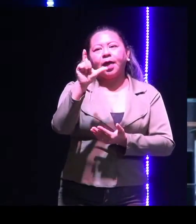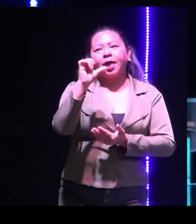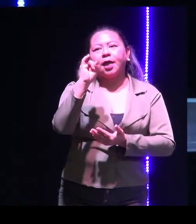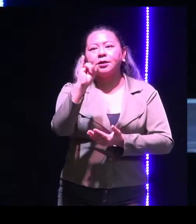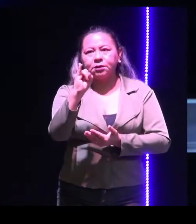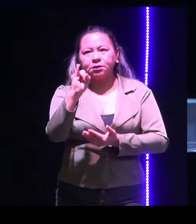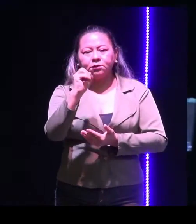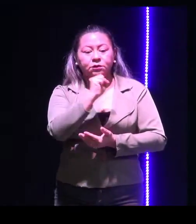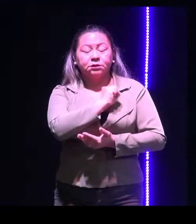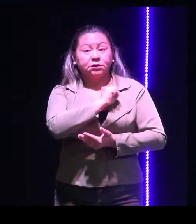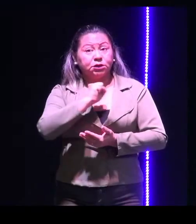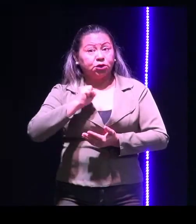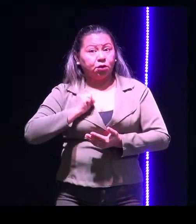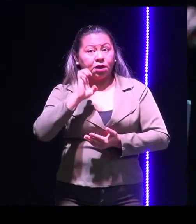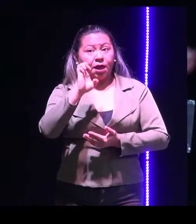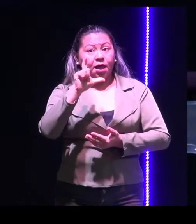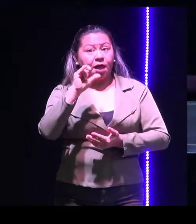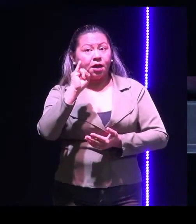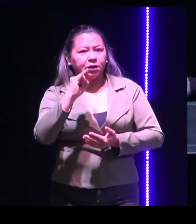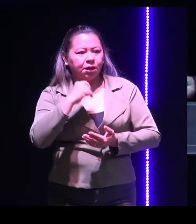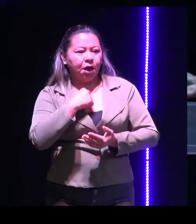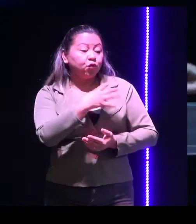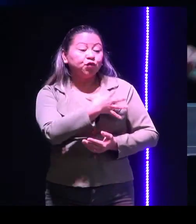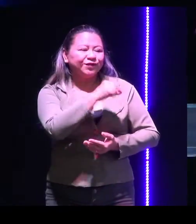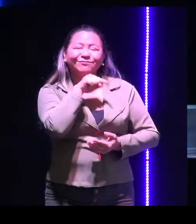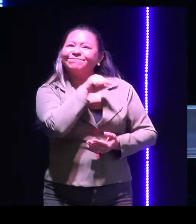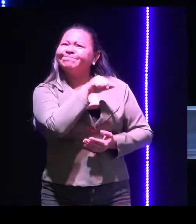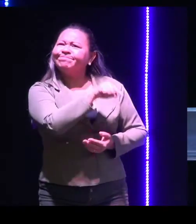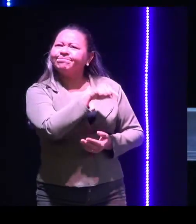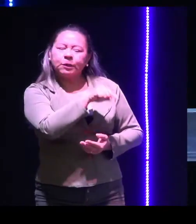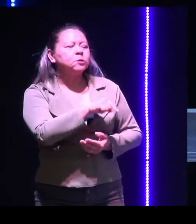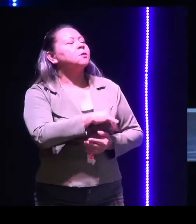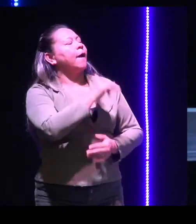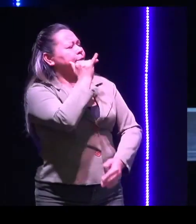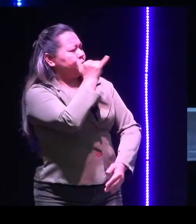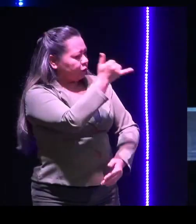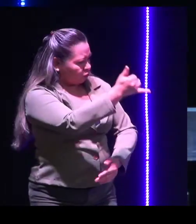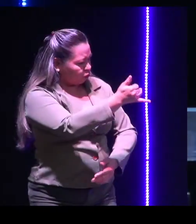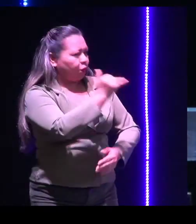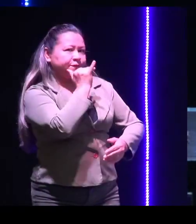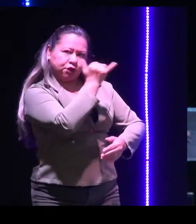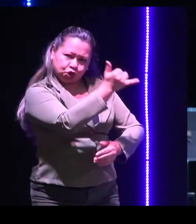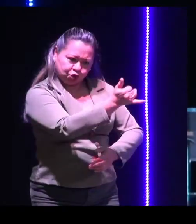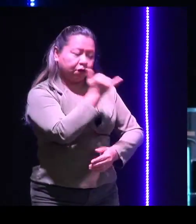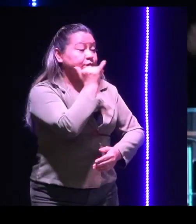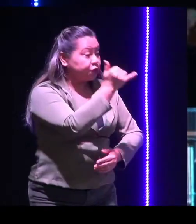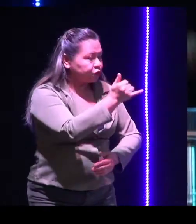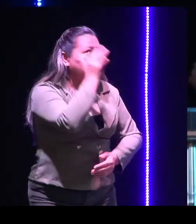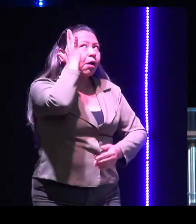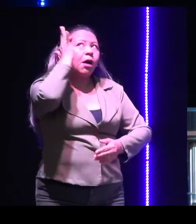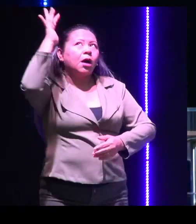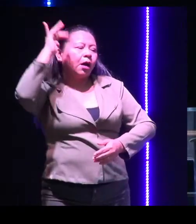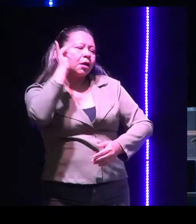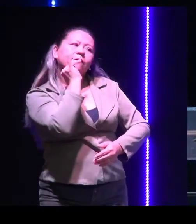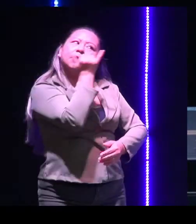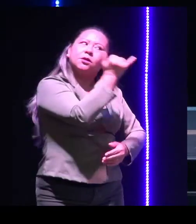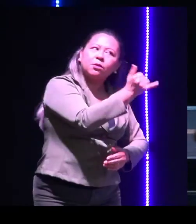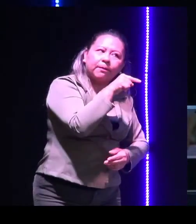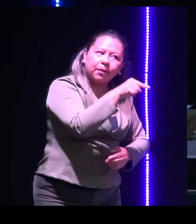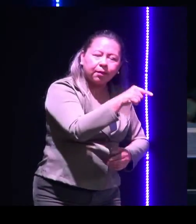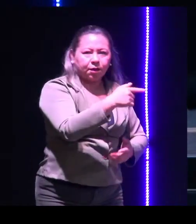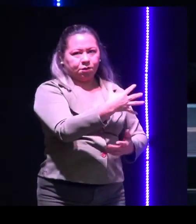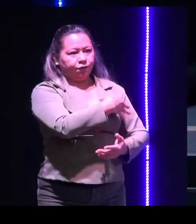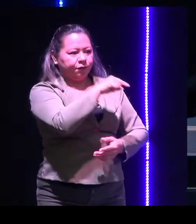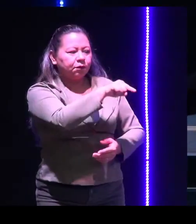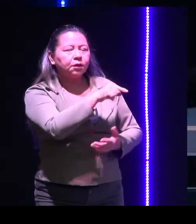sacerdote Eli. Então, esses meninos foram avisados. Deus um dia fala em sonho para